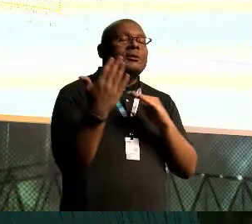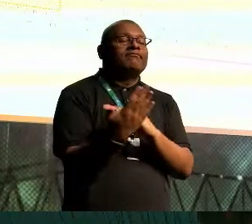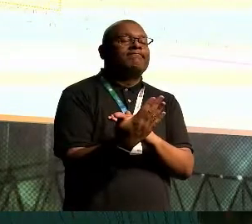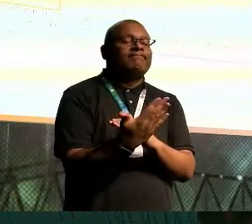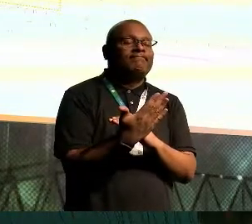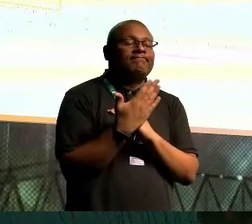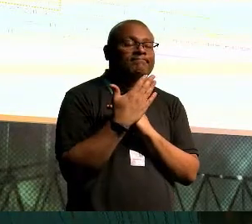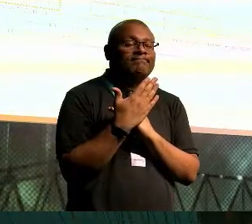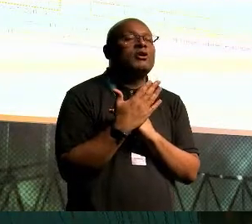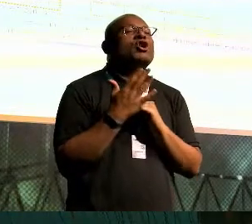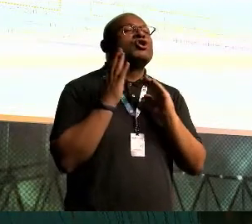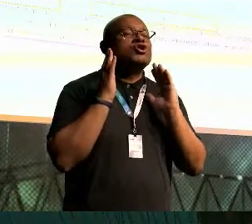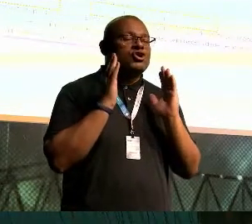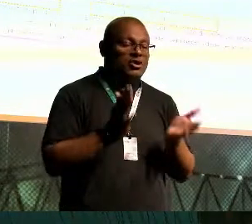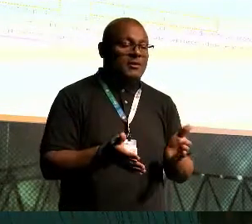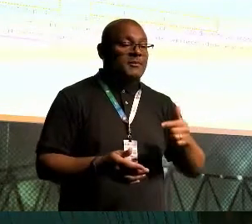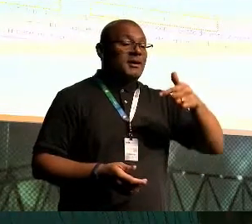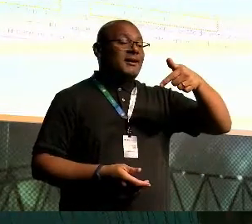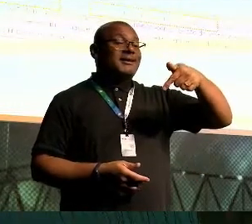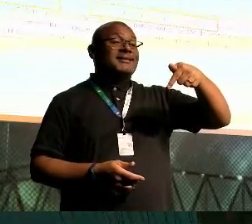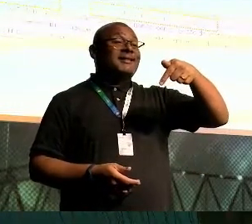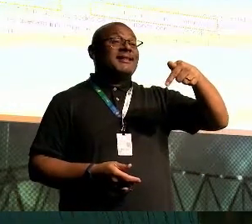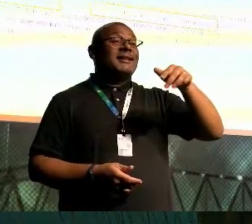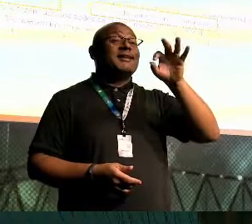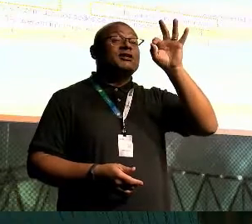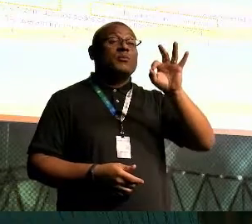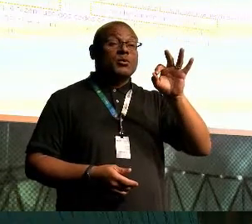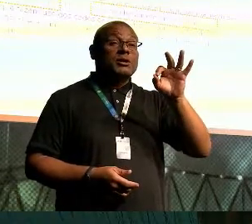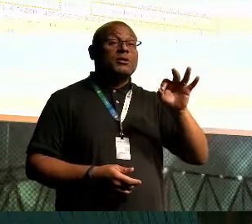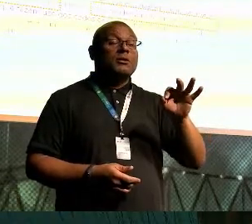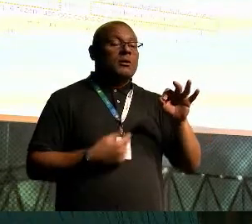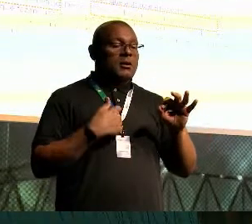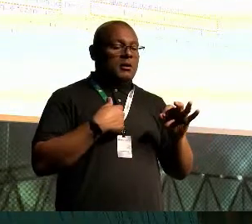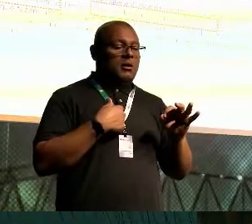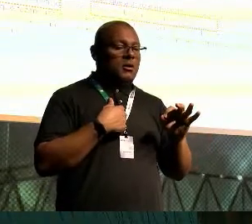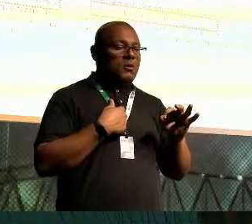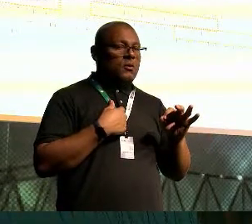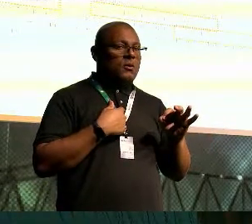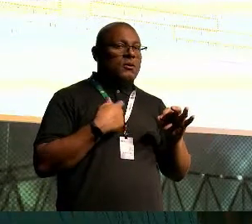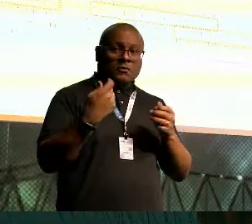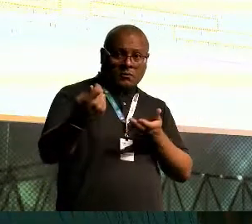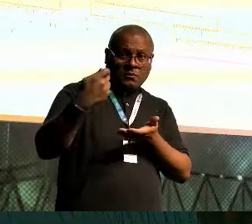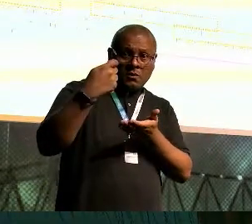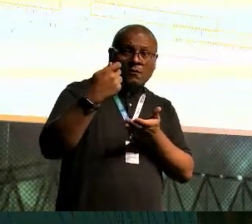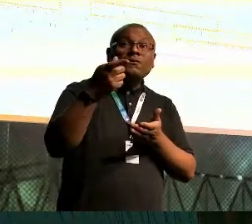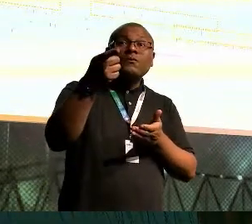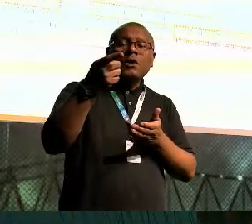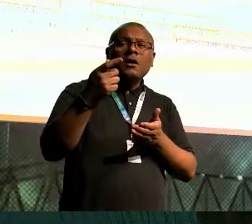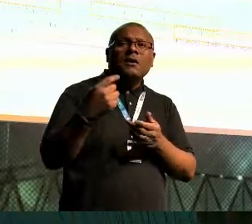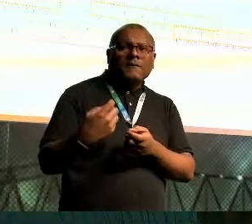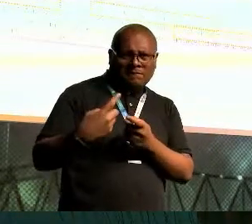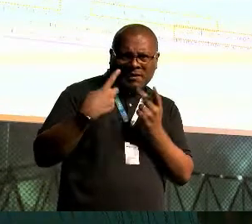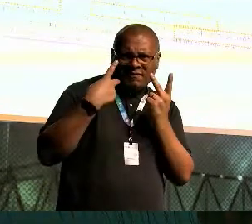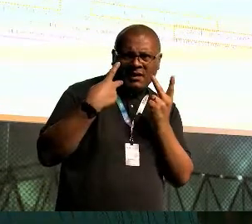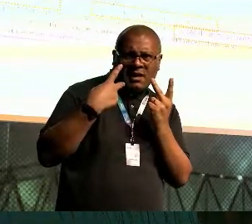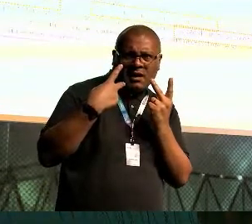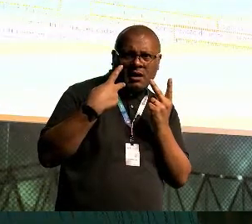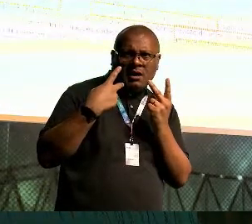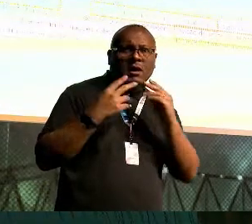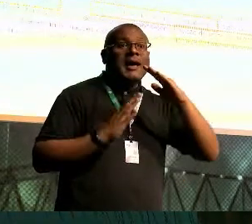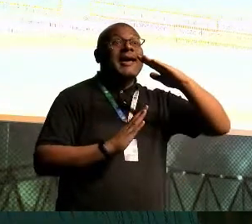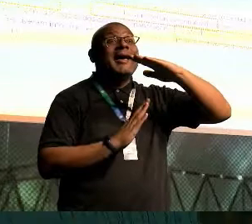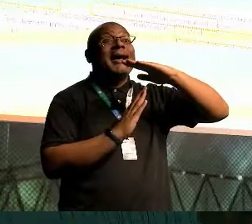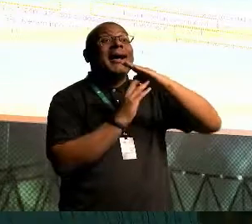benefício, tá? 77% receberam ofertas personalizadas, como também revisão do limite